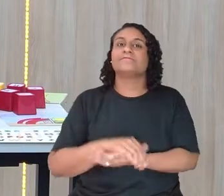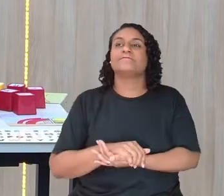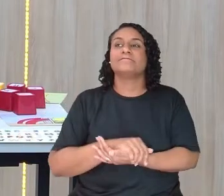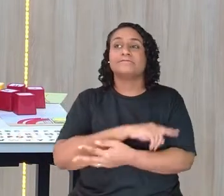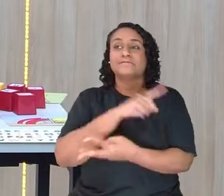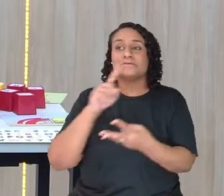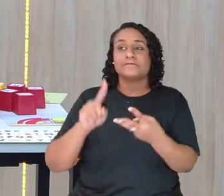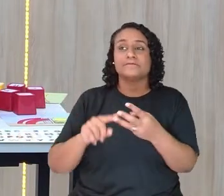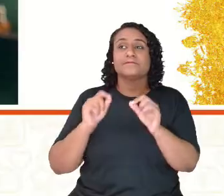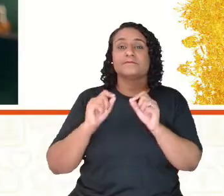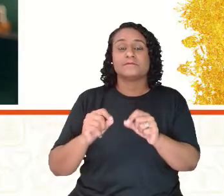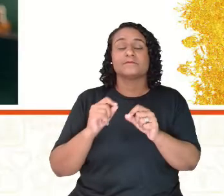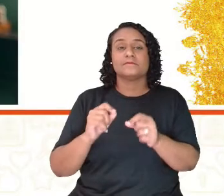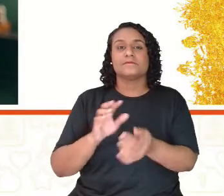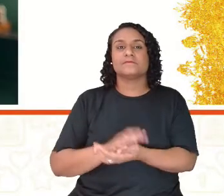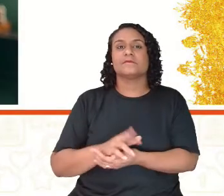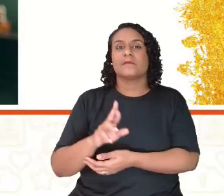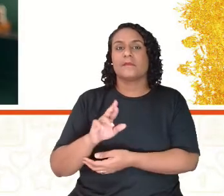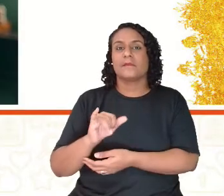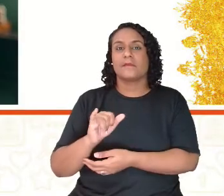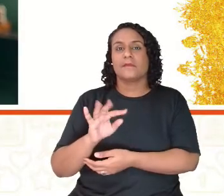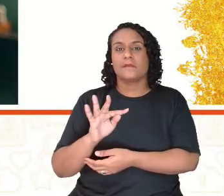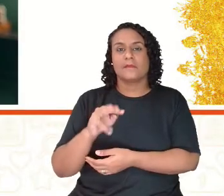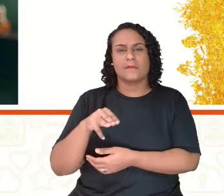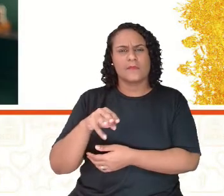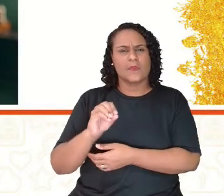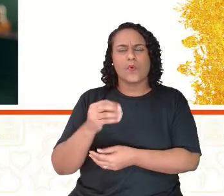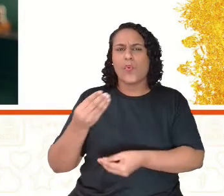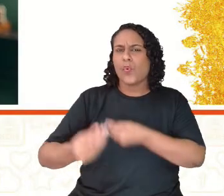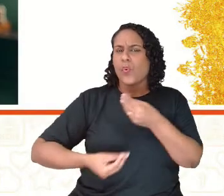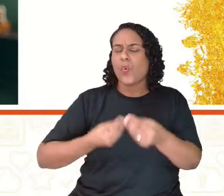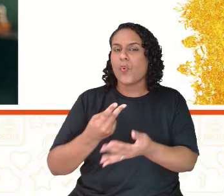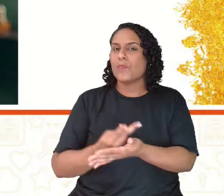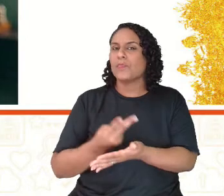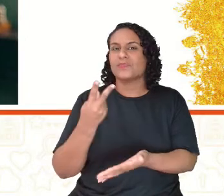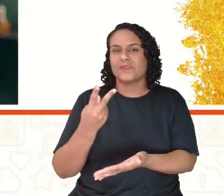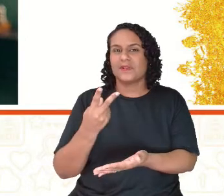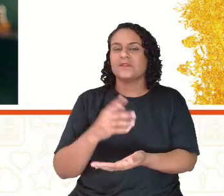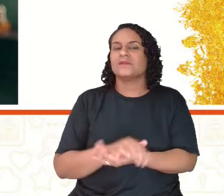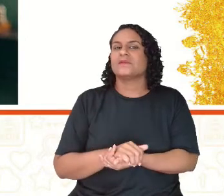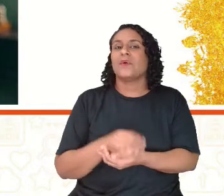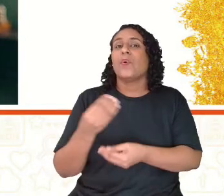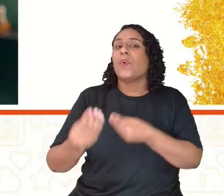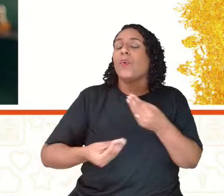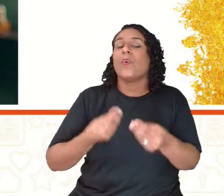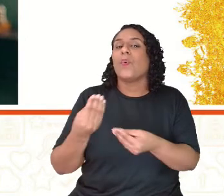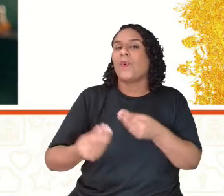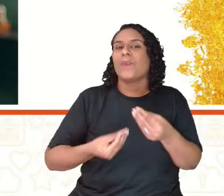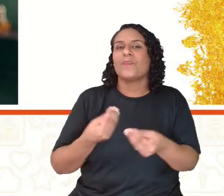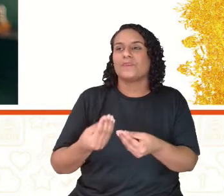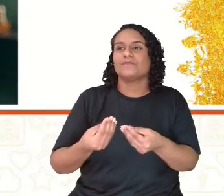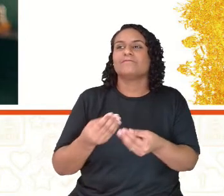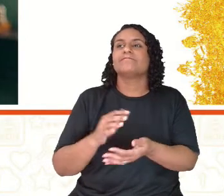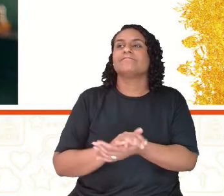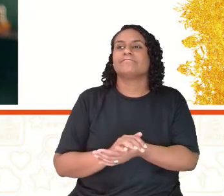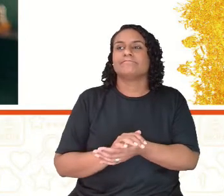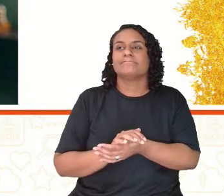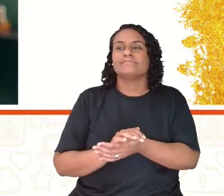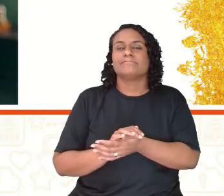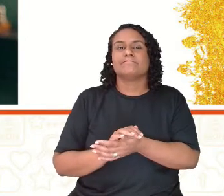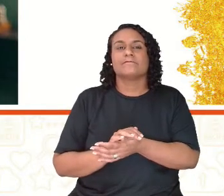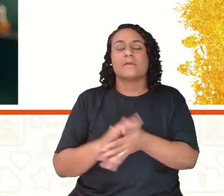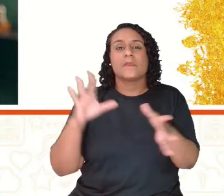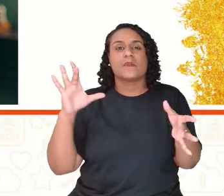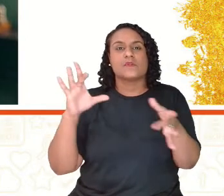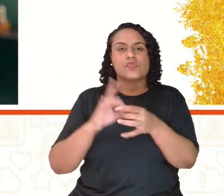ponto também é o ritmo. Então, como é que acontece? Como acontecem esses ritmos? A associação de